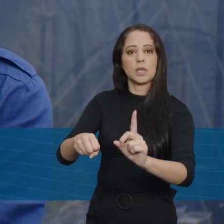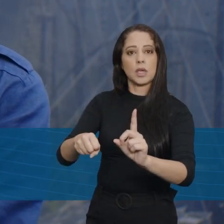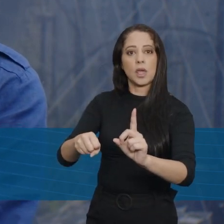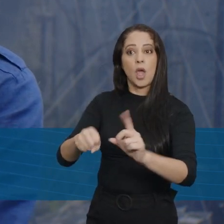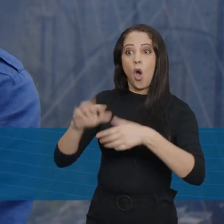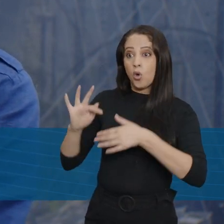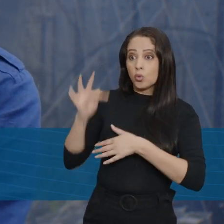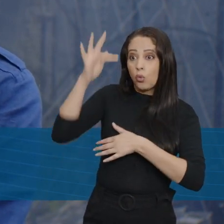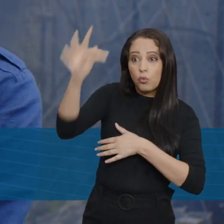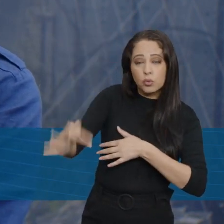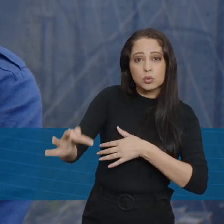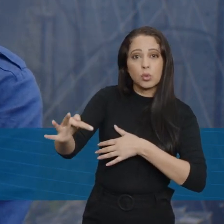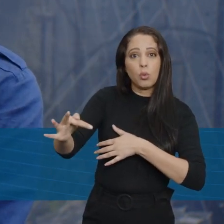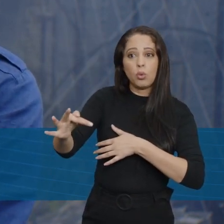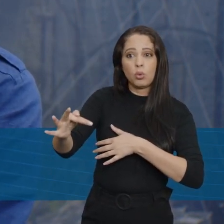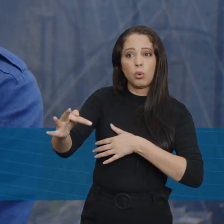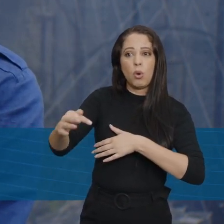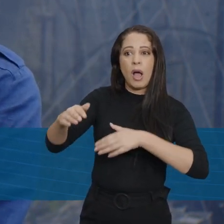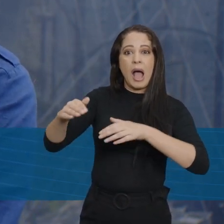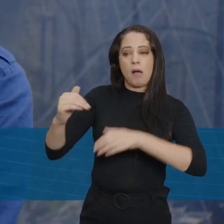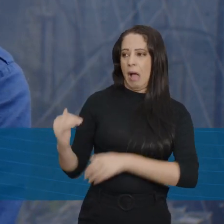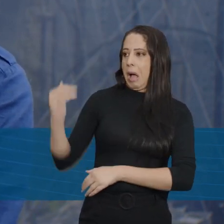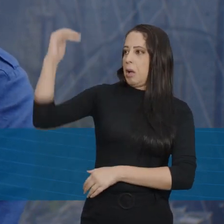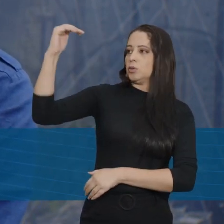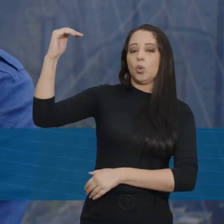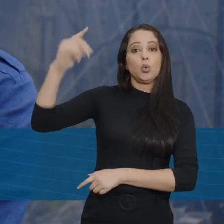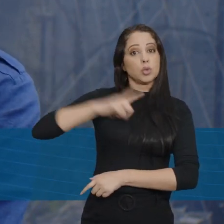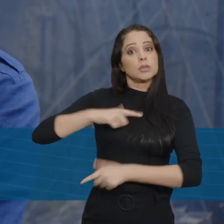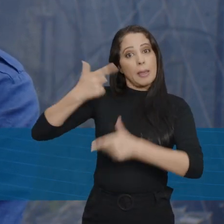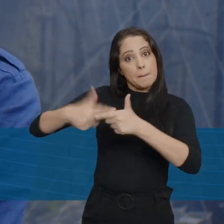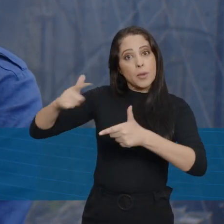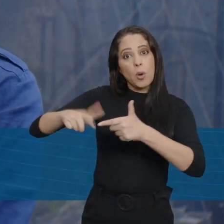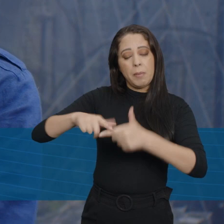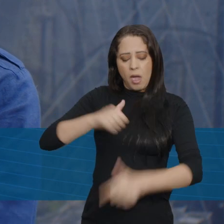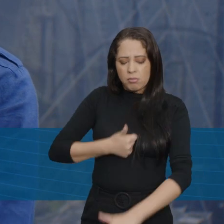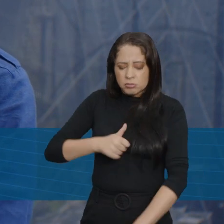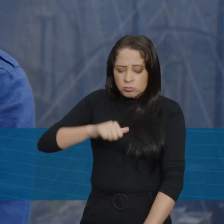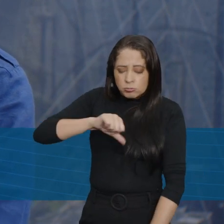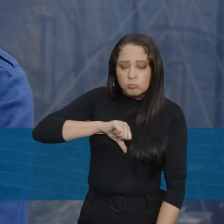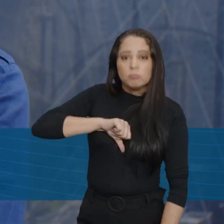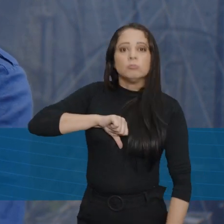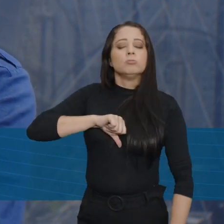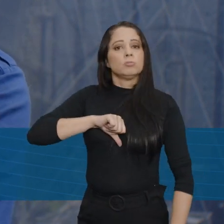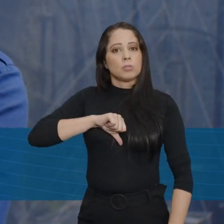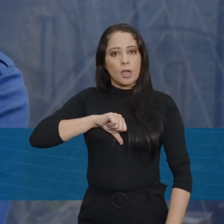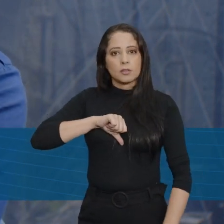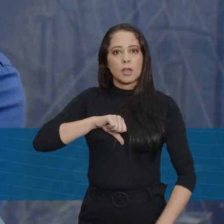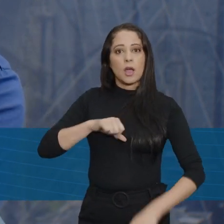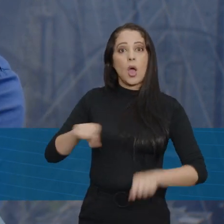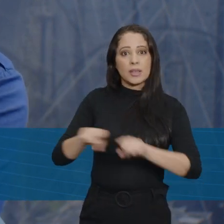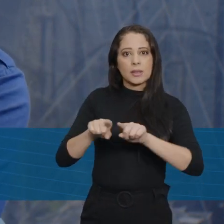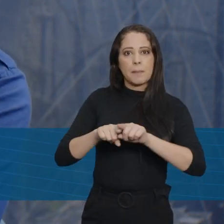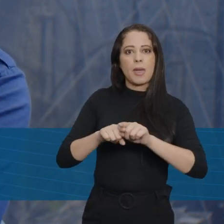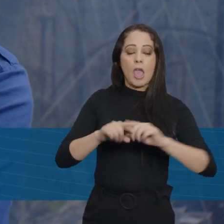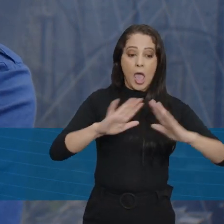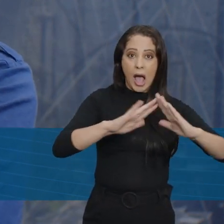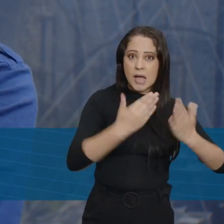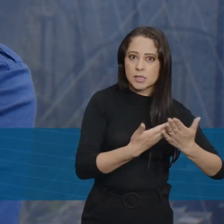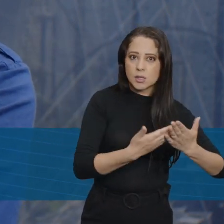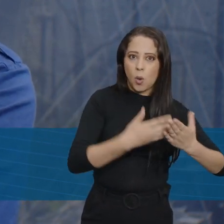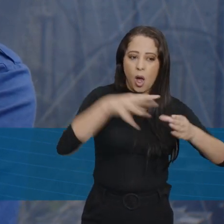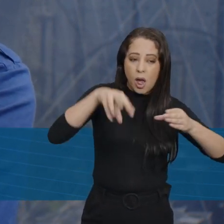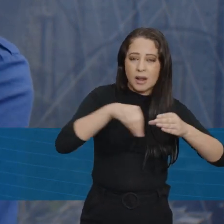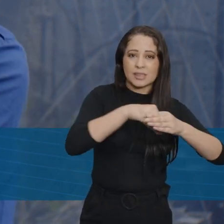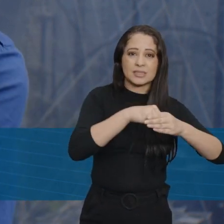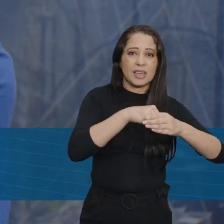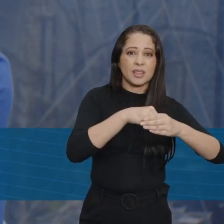vida adulta depois, vai trazer problemas de insegurança, e até problemas de desenvolvimento educacional mesmo. O ambiente